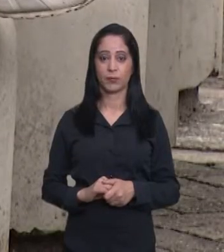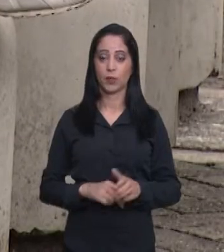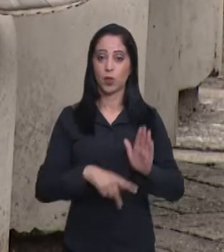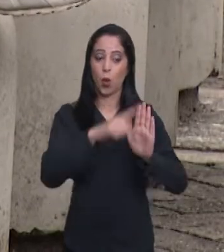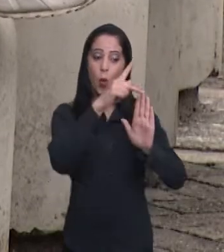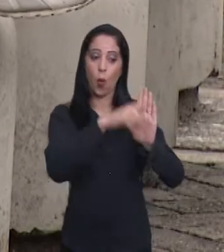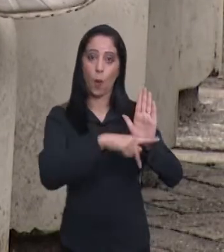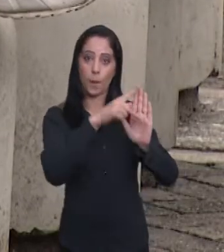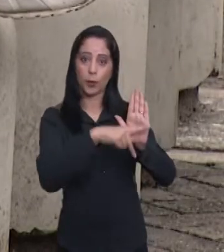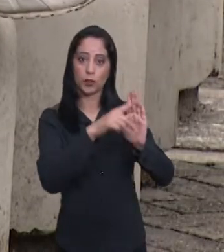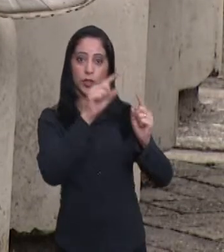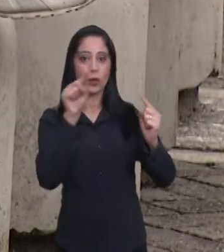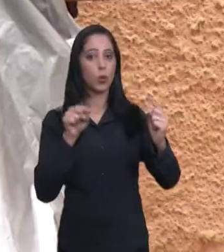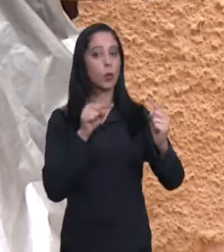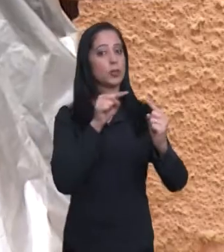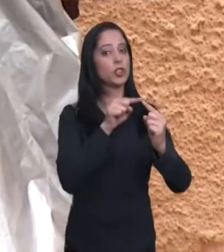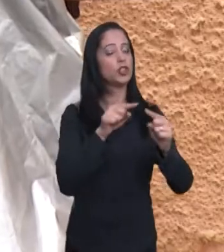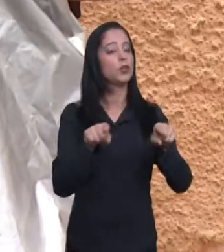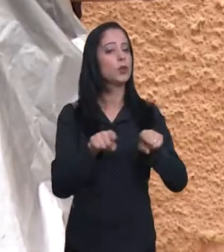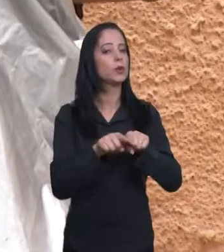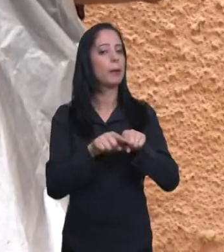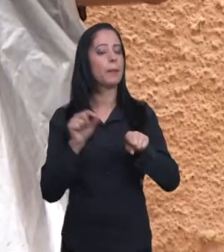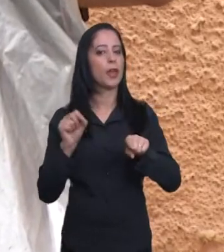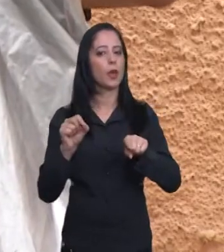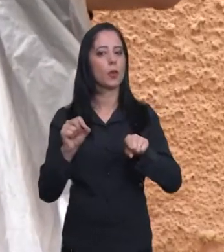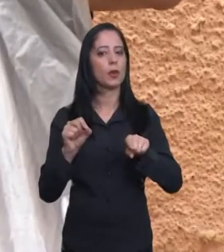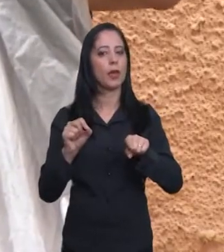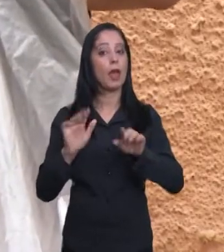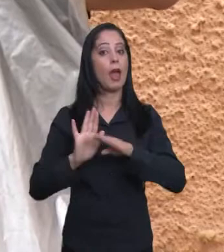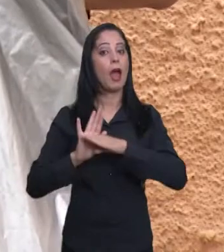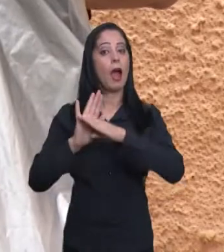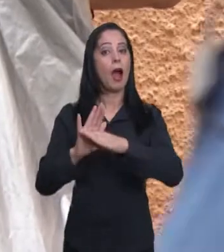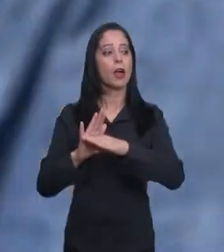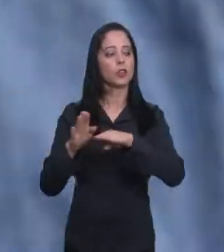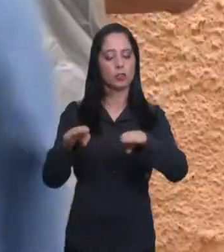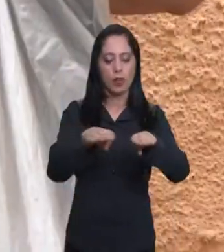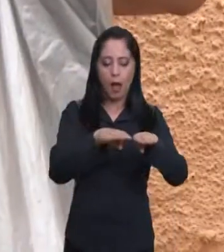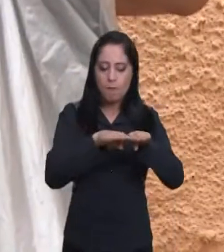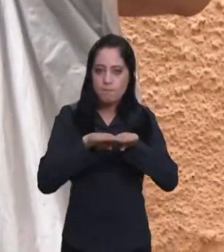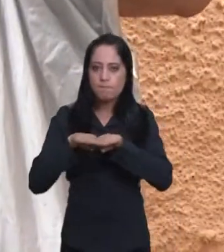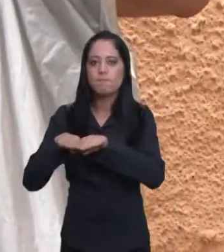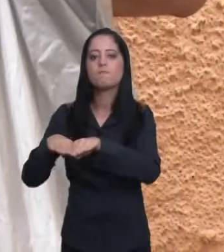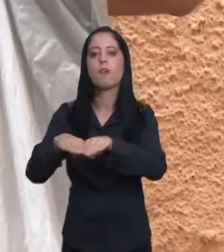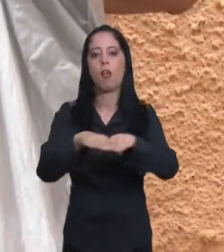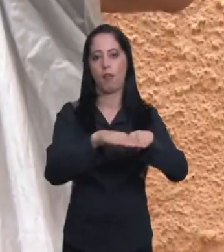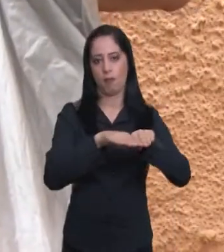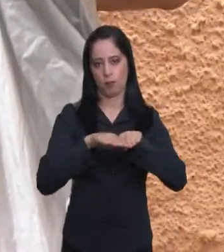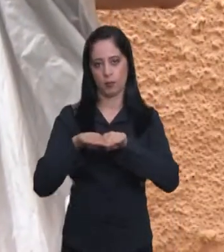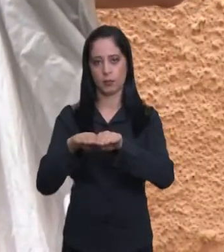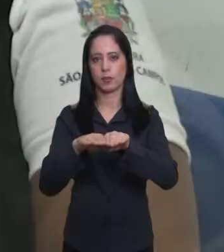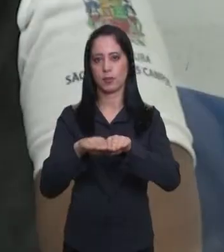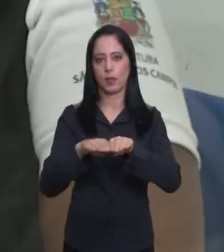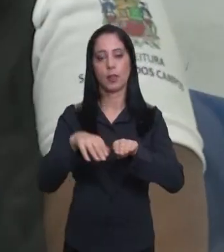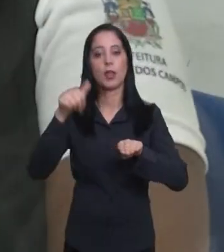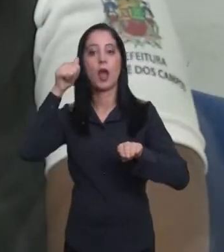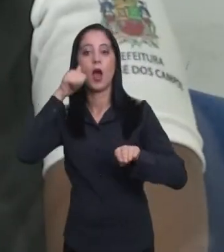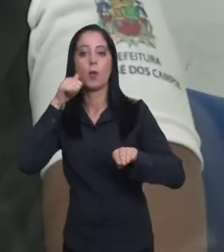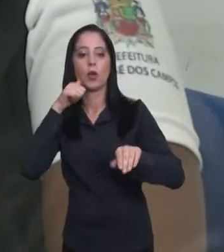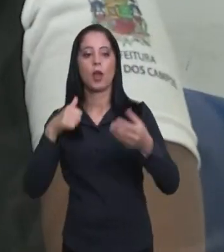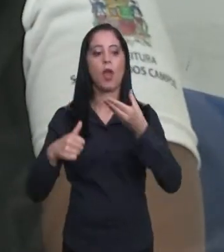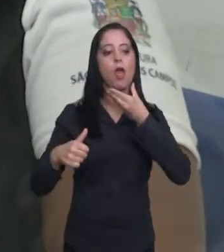segunda justificativa do projeto o centro deve fortalecer a Equidade de gênero dentro do Município de São José